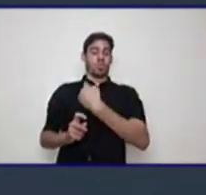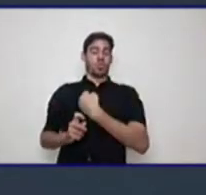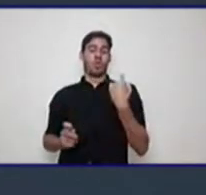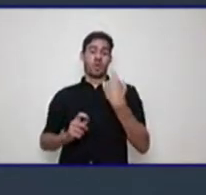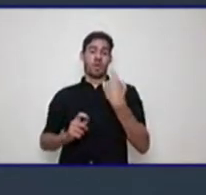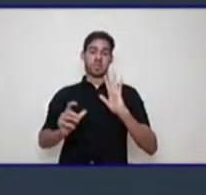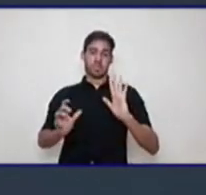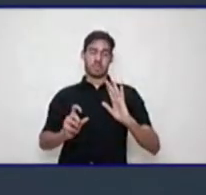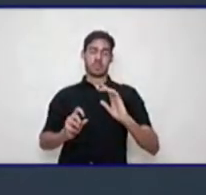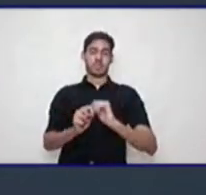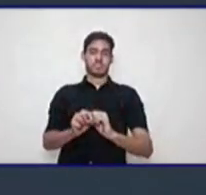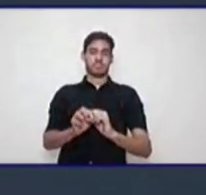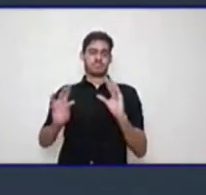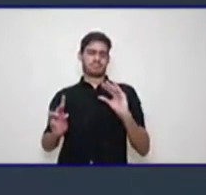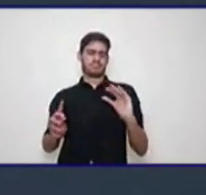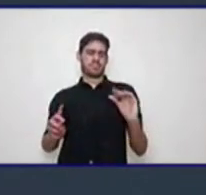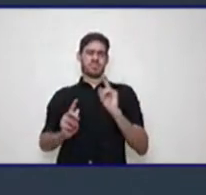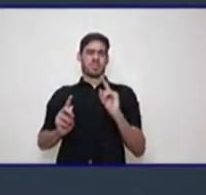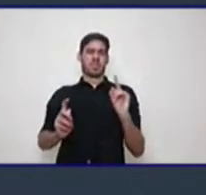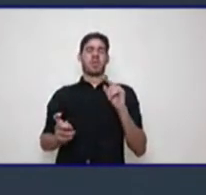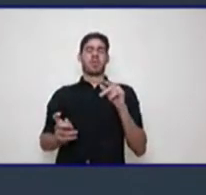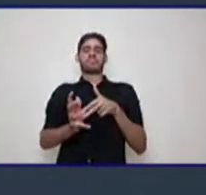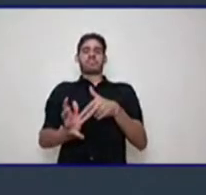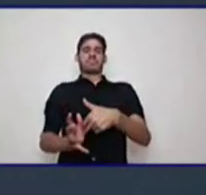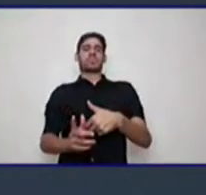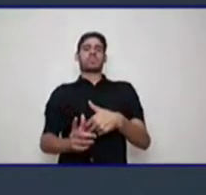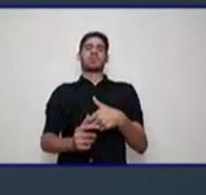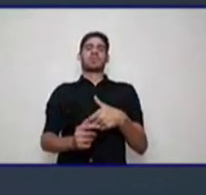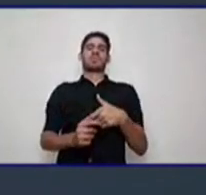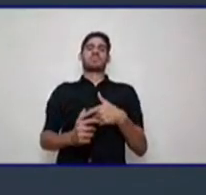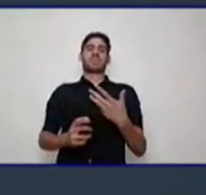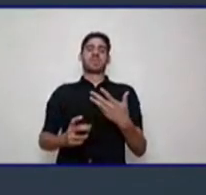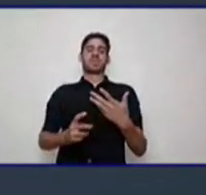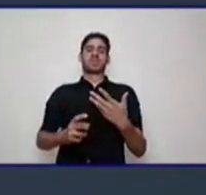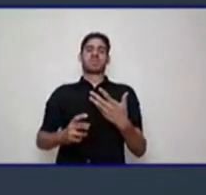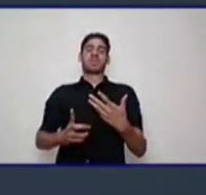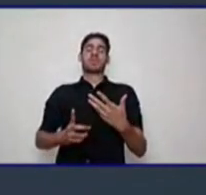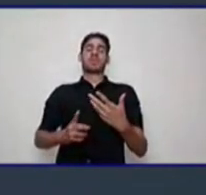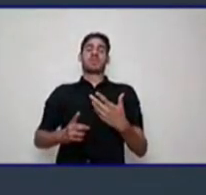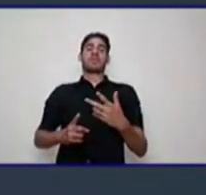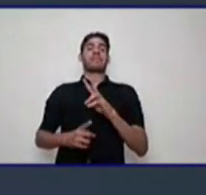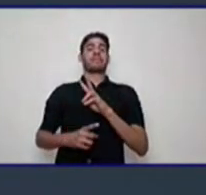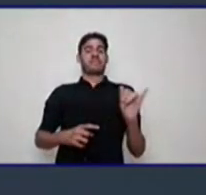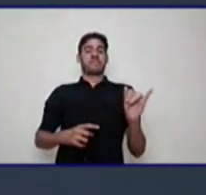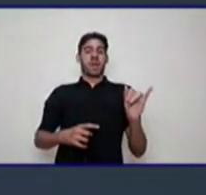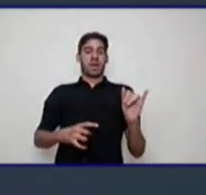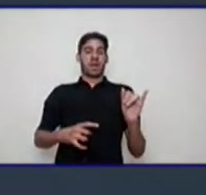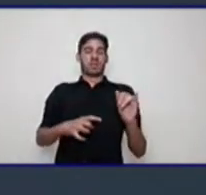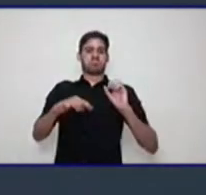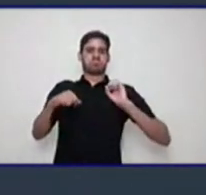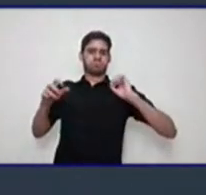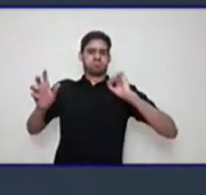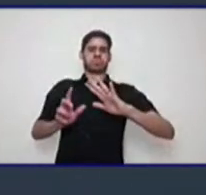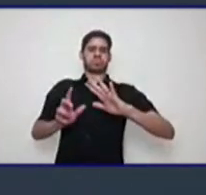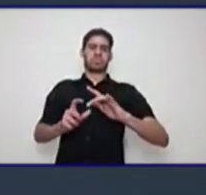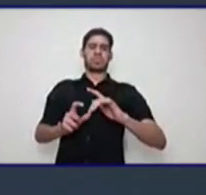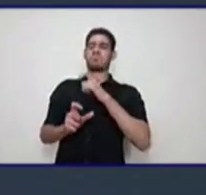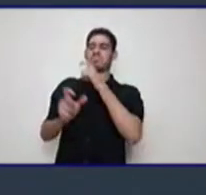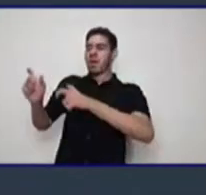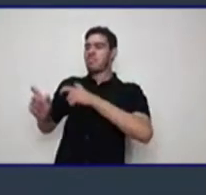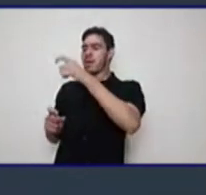da desconfortável posição de censores, ainda vamos ser inundados cada vez